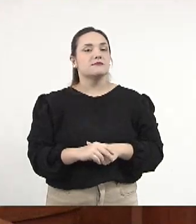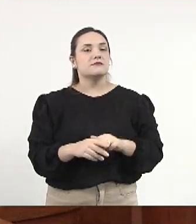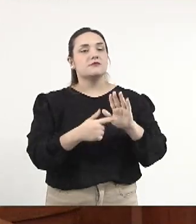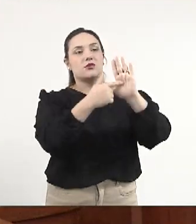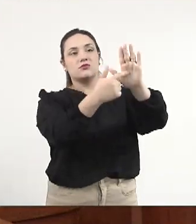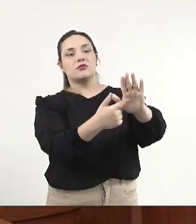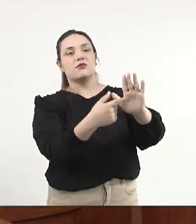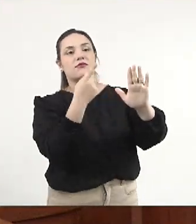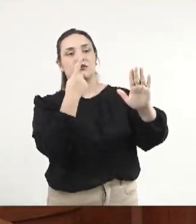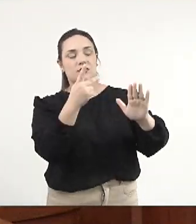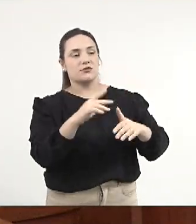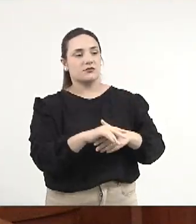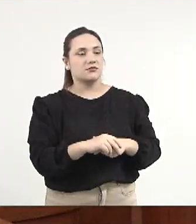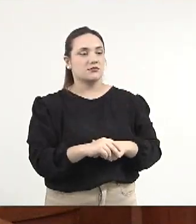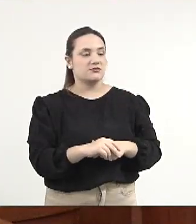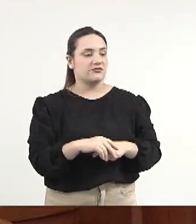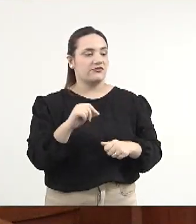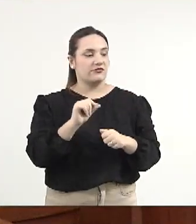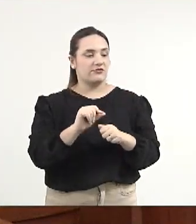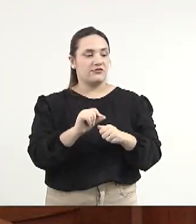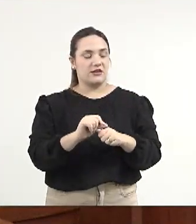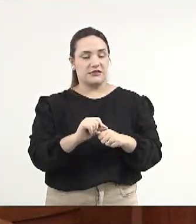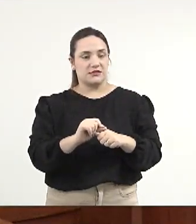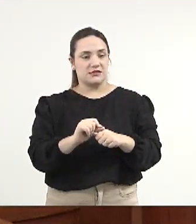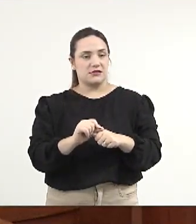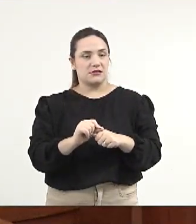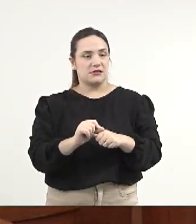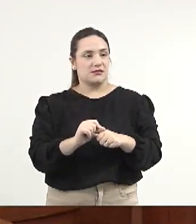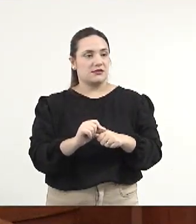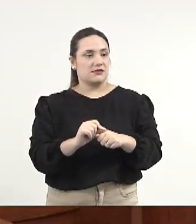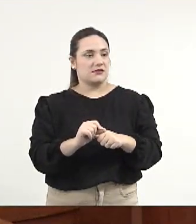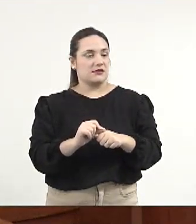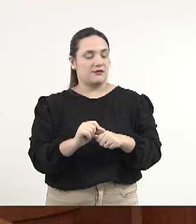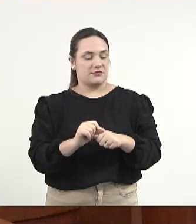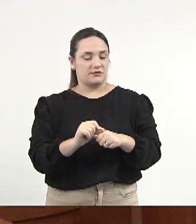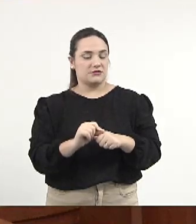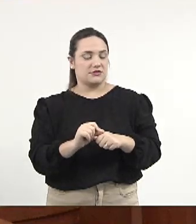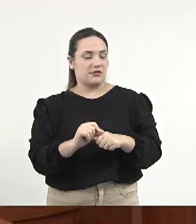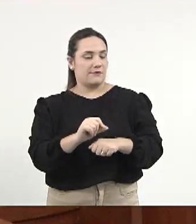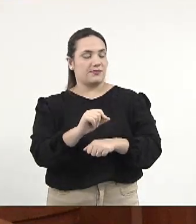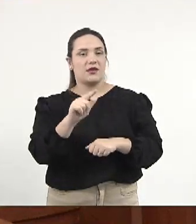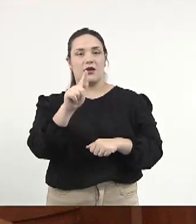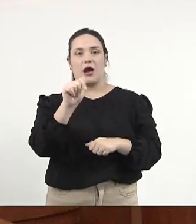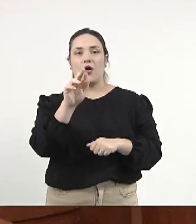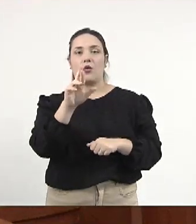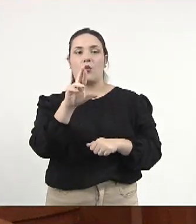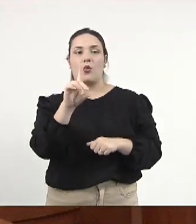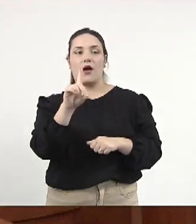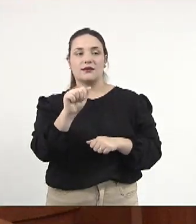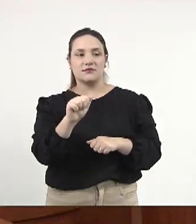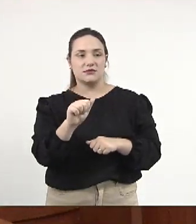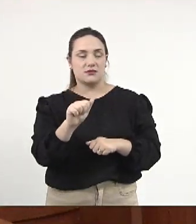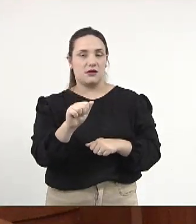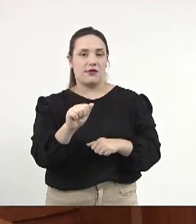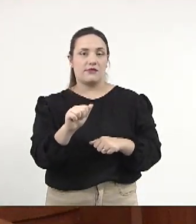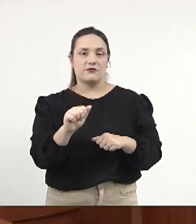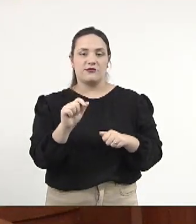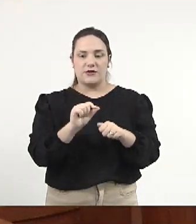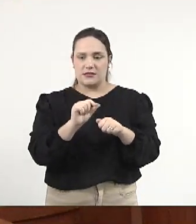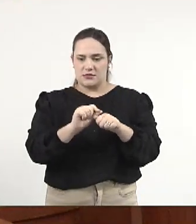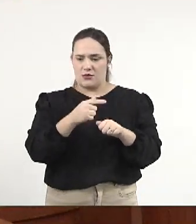e colocaram os guardas municipais na frente delas para tampar a faixa, ninguém fica